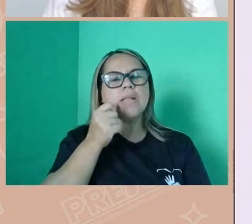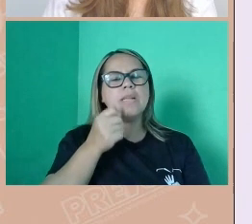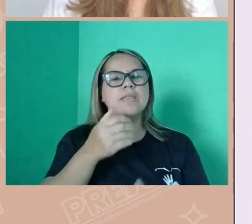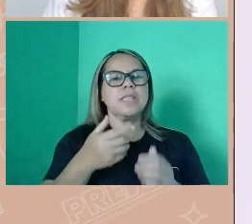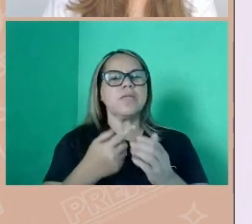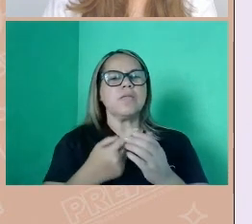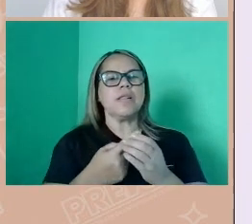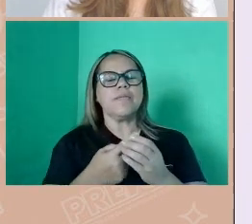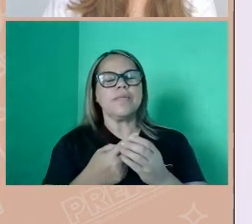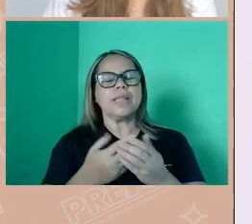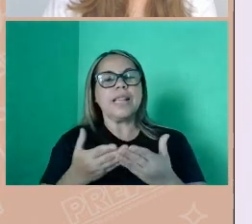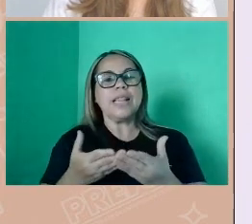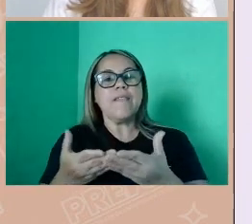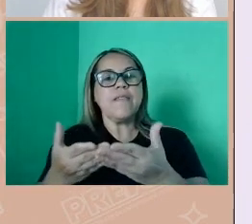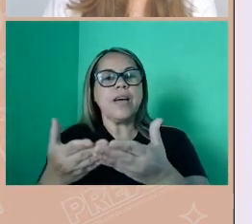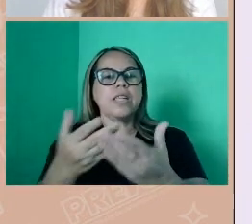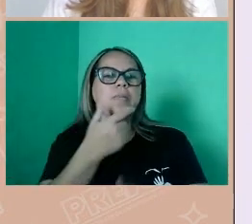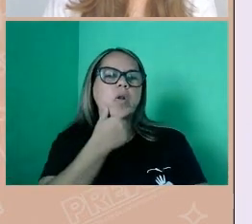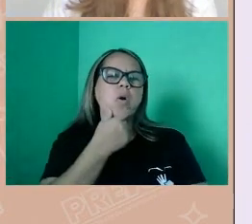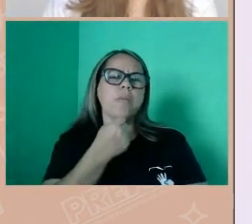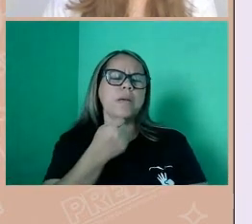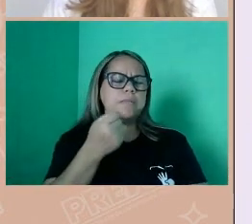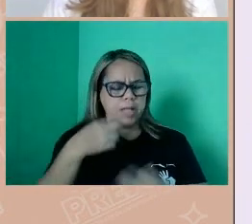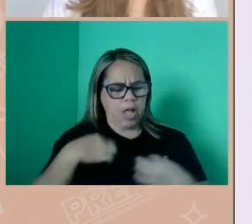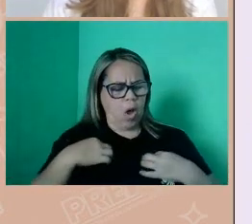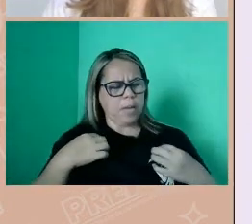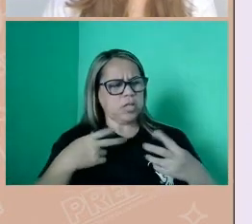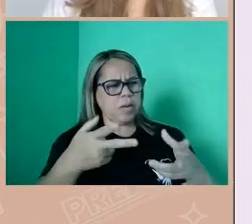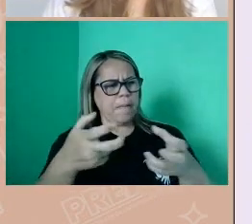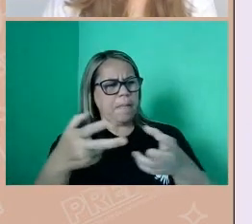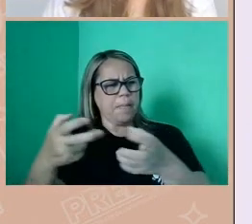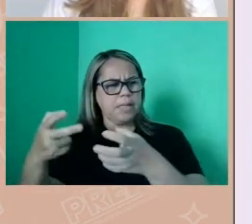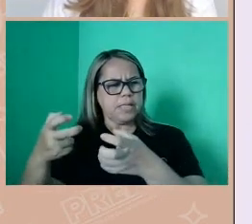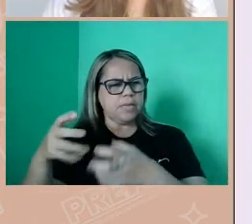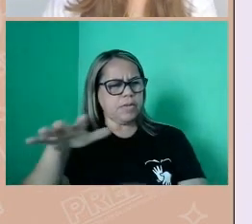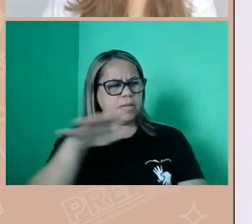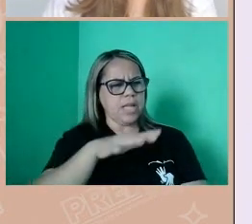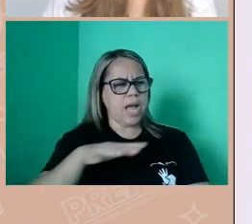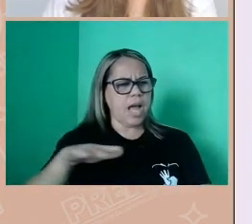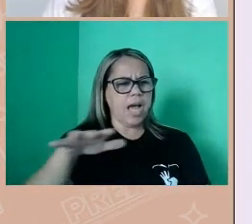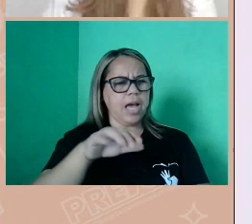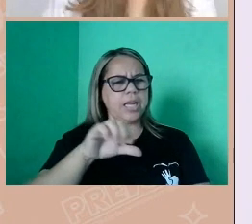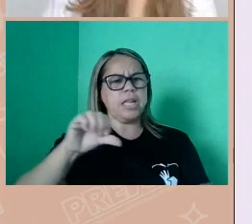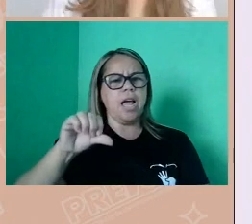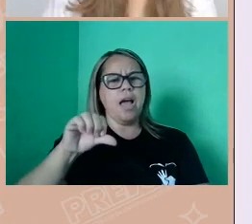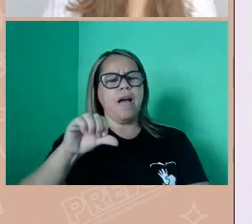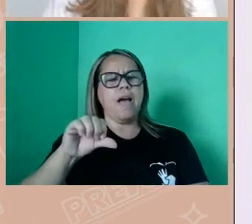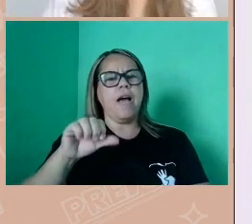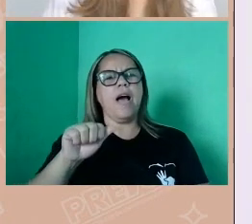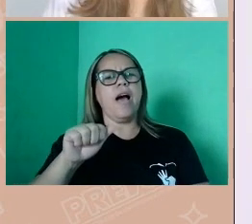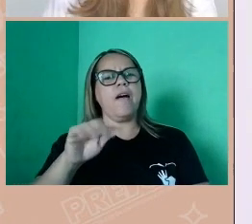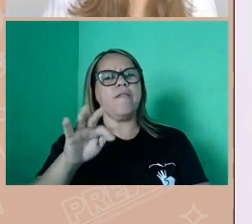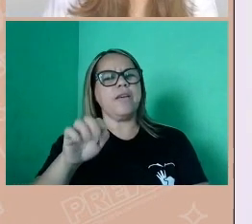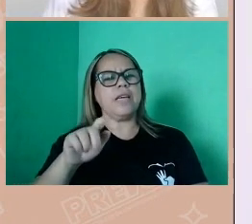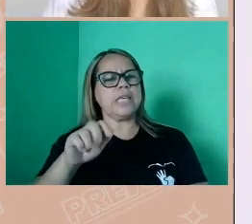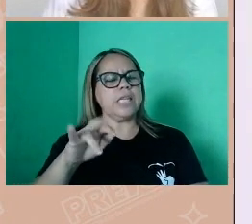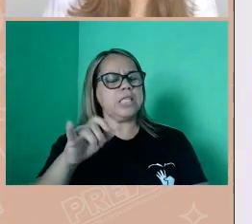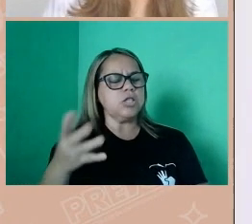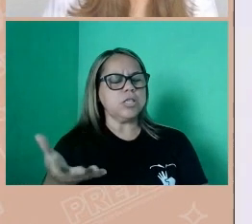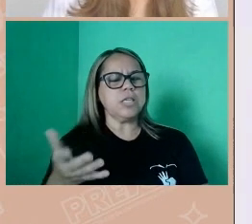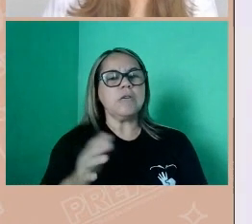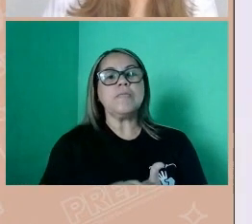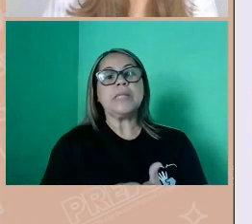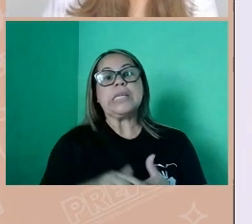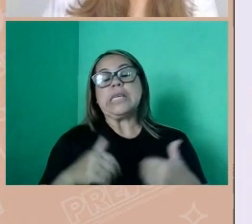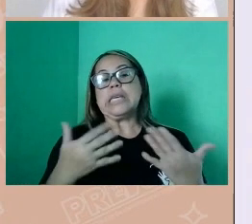um homem pelos trajes gente a gente já percebe que eles são ali daquela área do Afeganistão né aquela área ali mais o oriente e